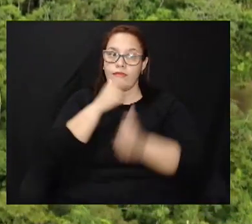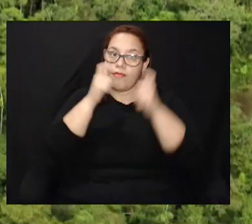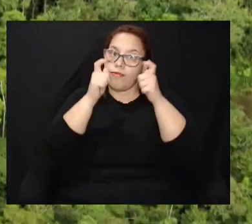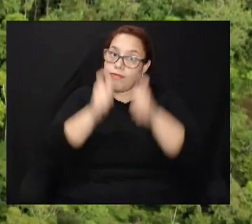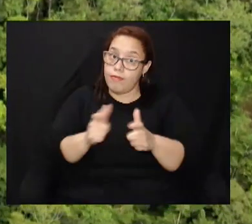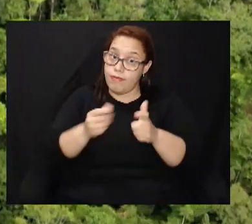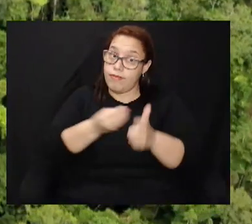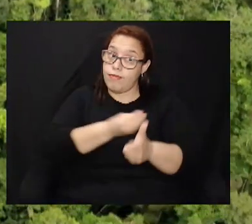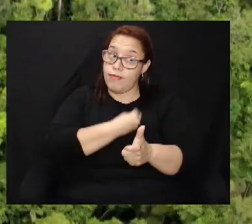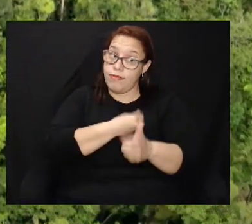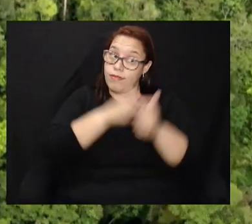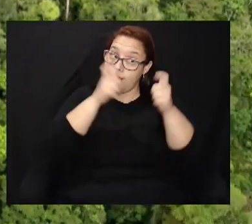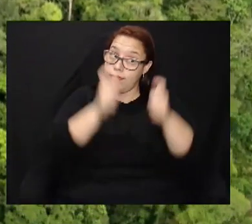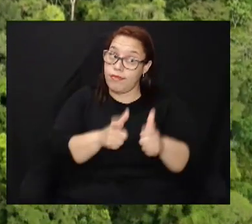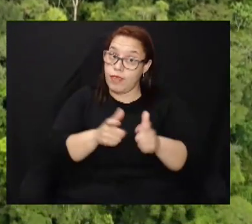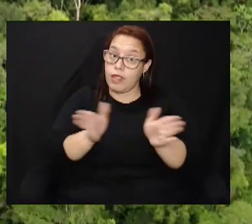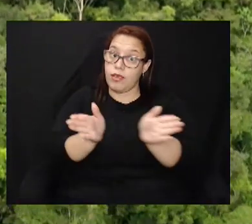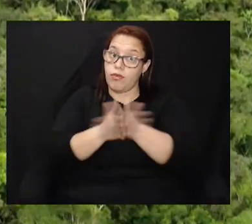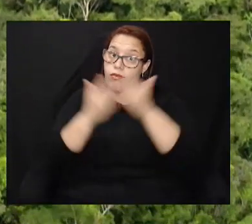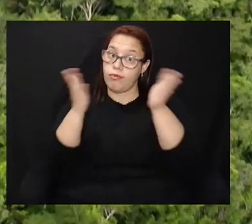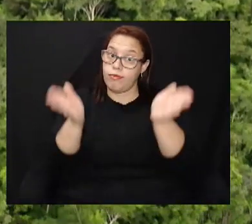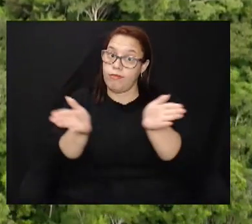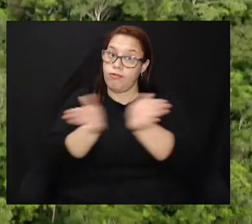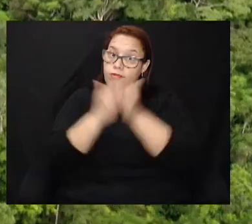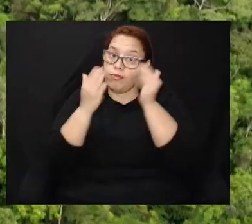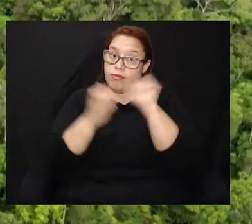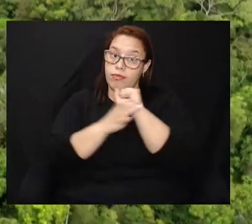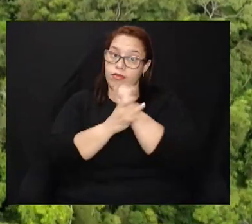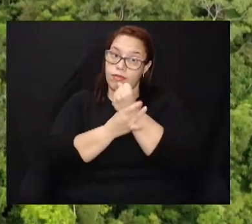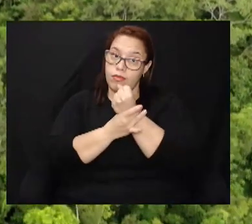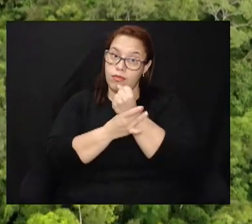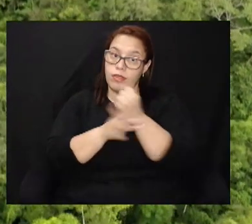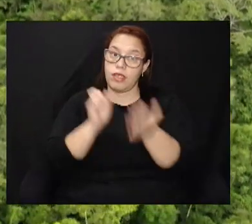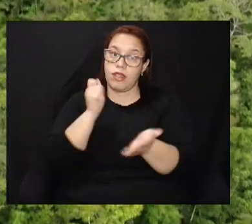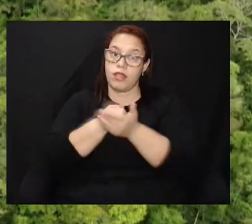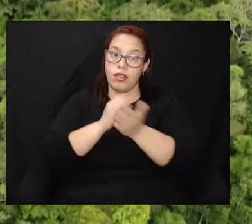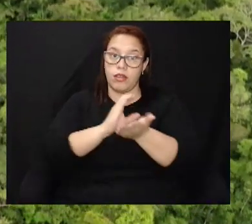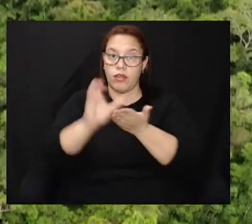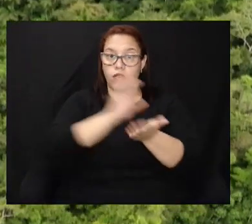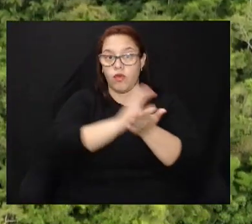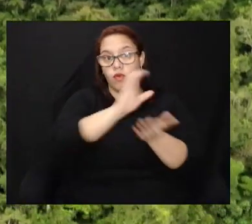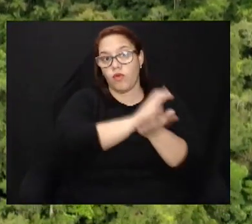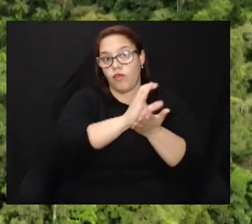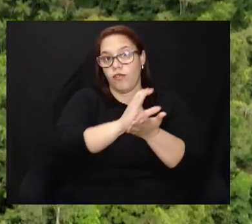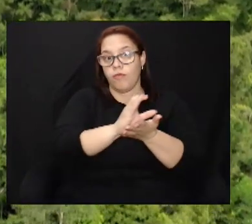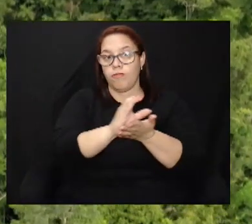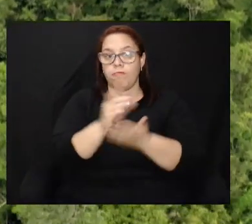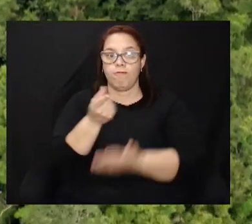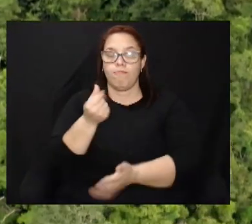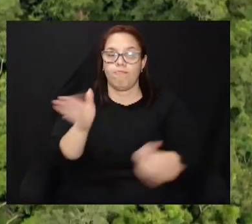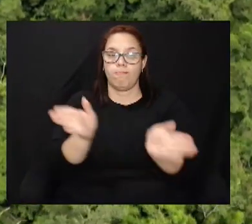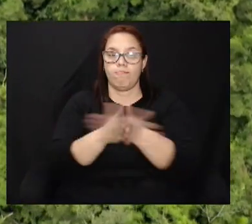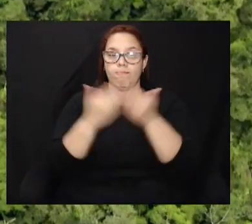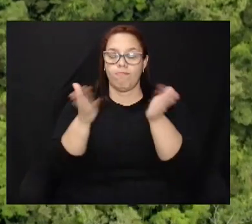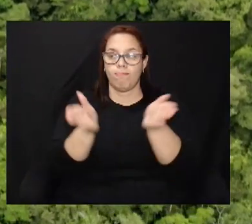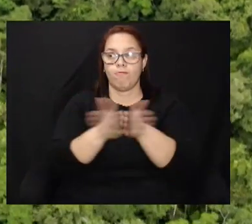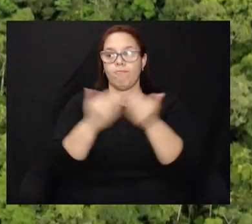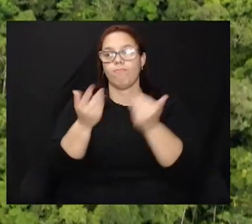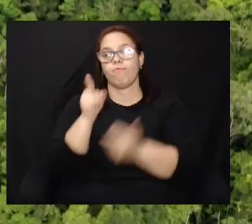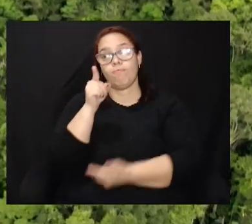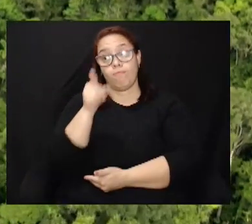e que empobreceu para preservar. Temos que resgatar a dignidade desses homens. Prêmio Nobel Lars Peters,